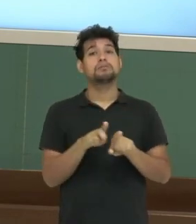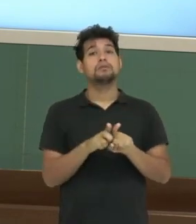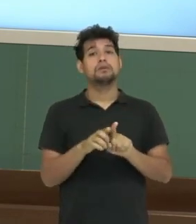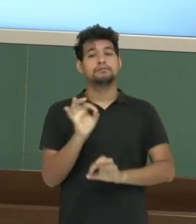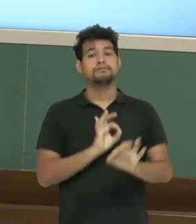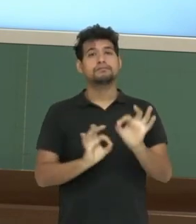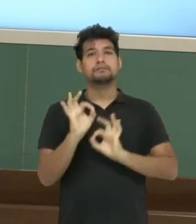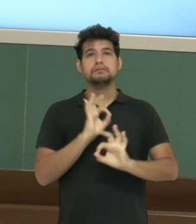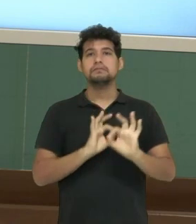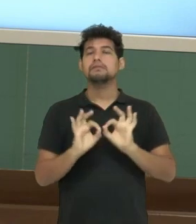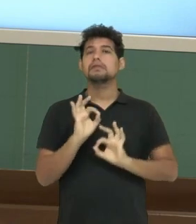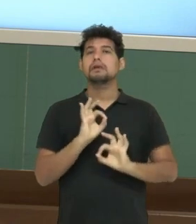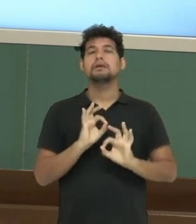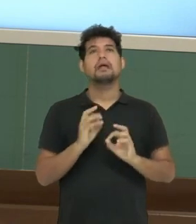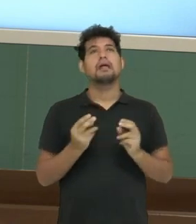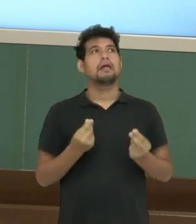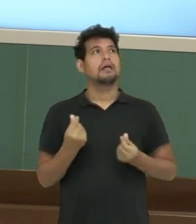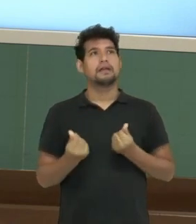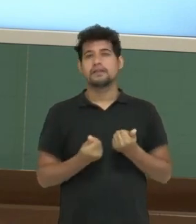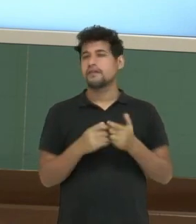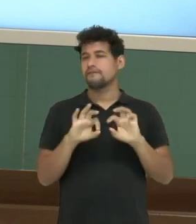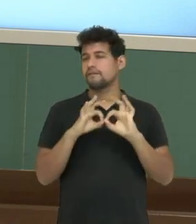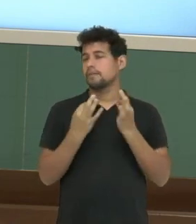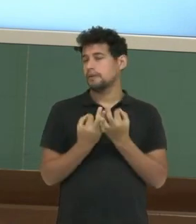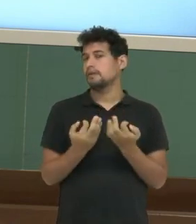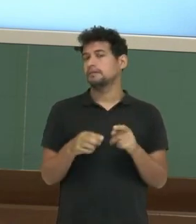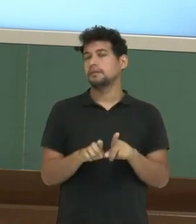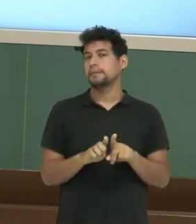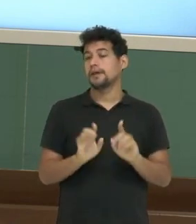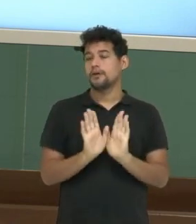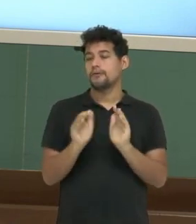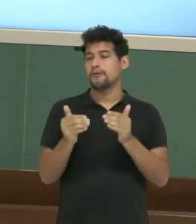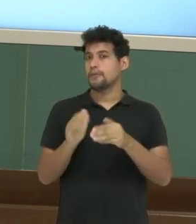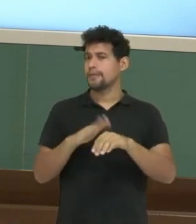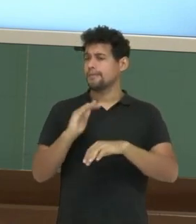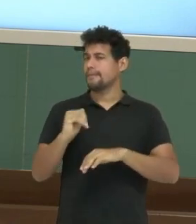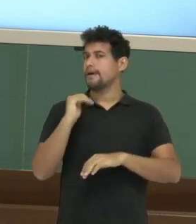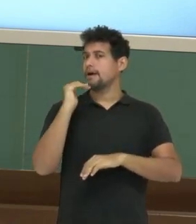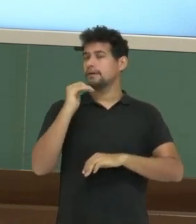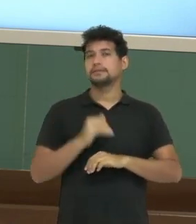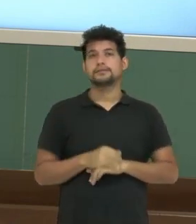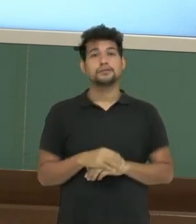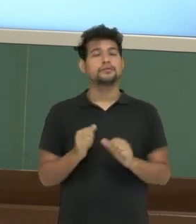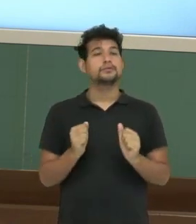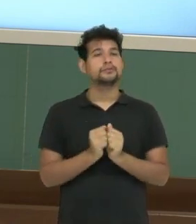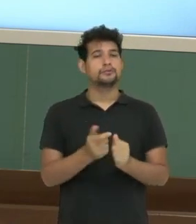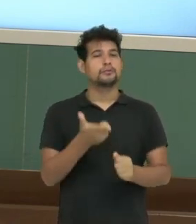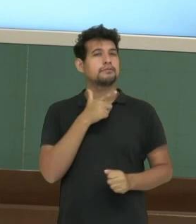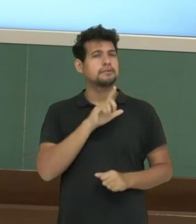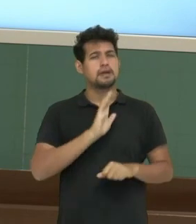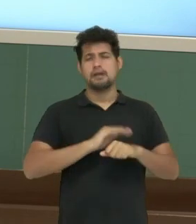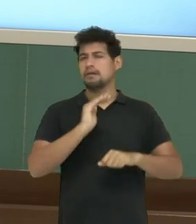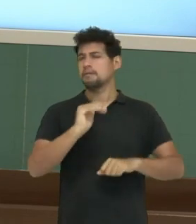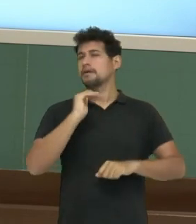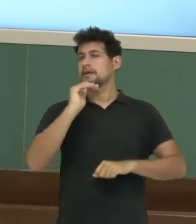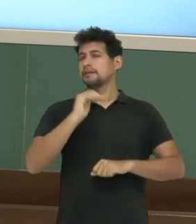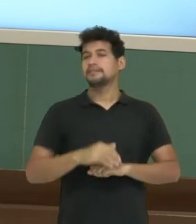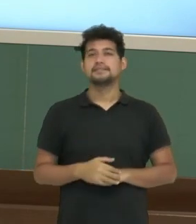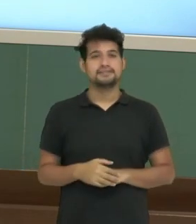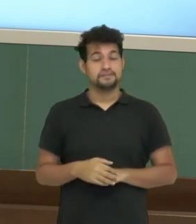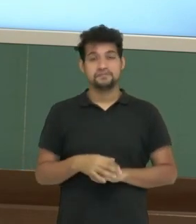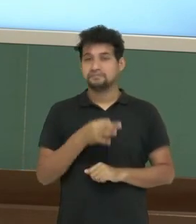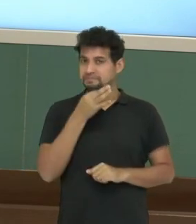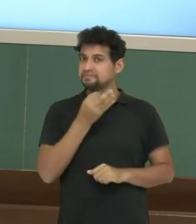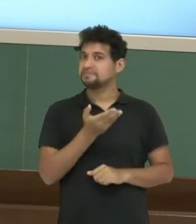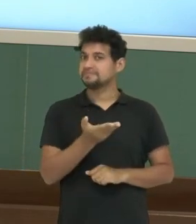a organização familiar, que daí é um grupo maior, né? Juntos conseguem muito mais, hein? Fica a dica